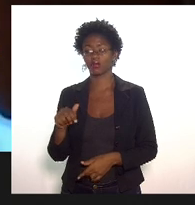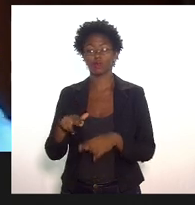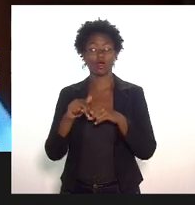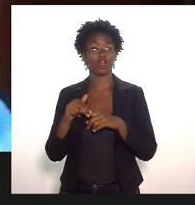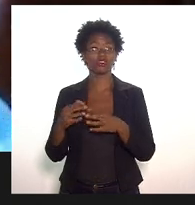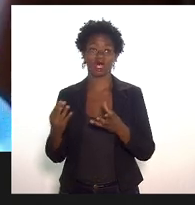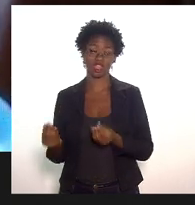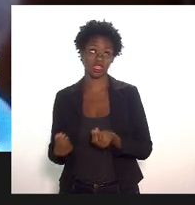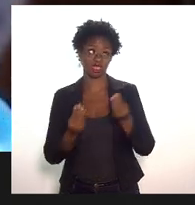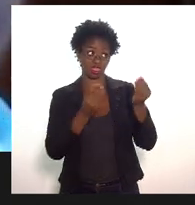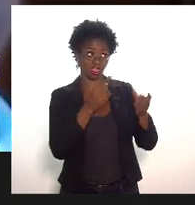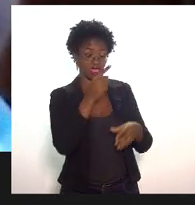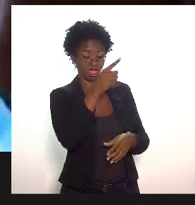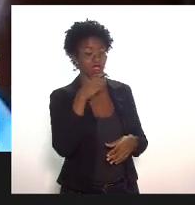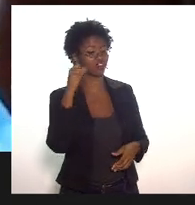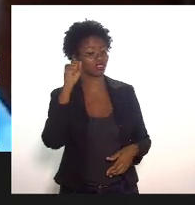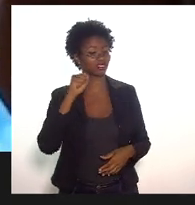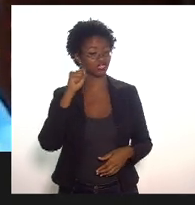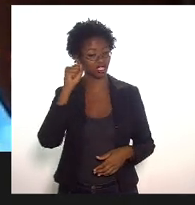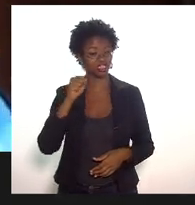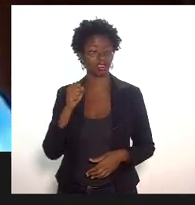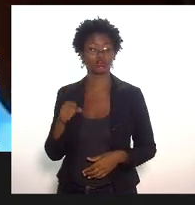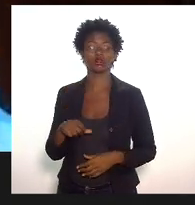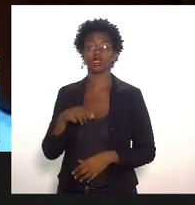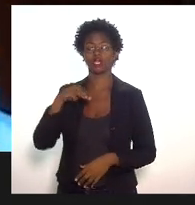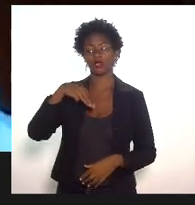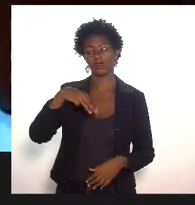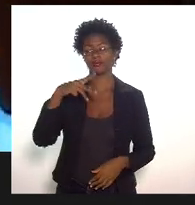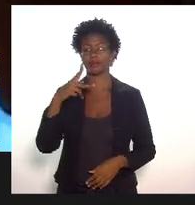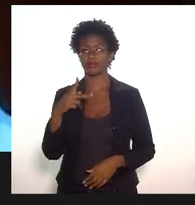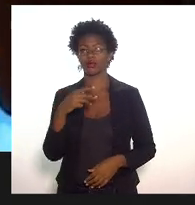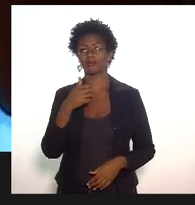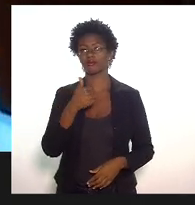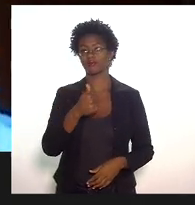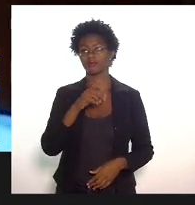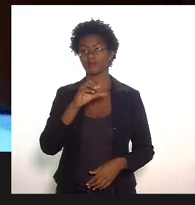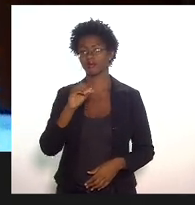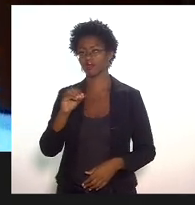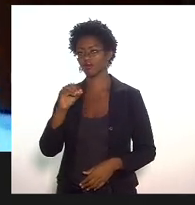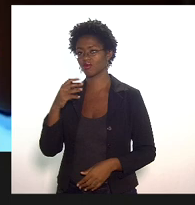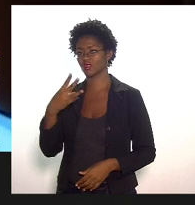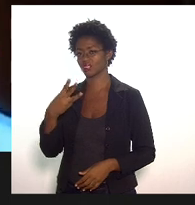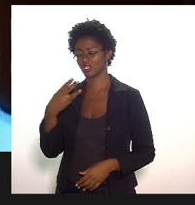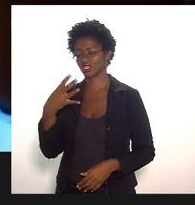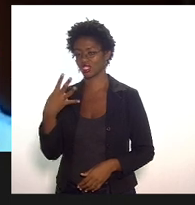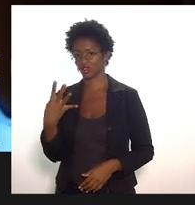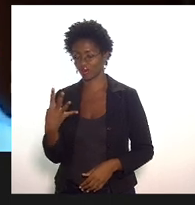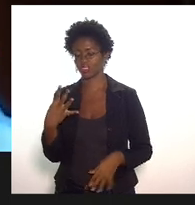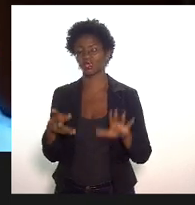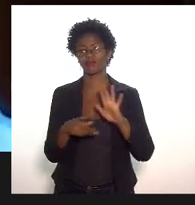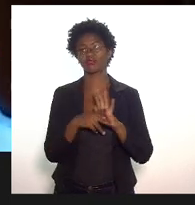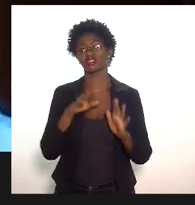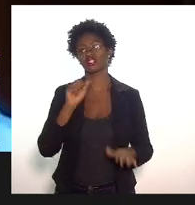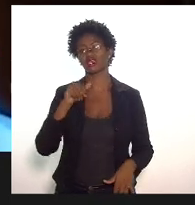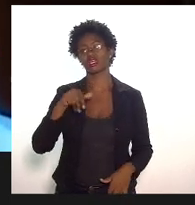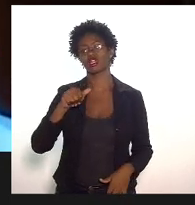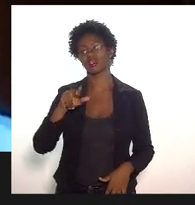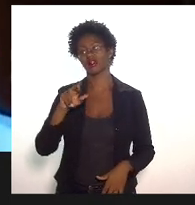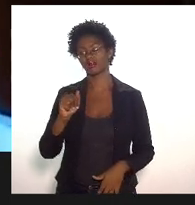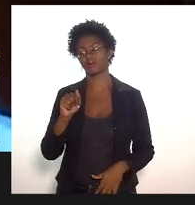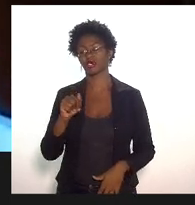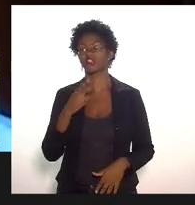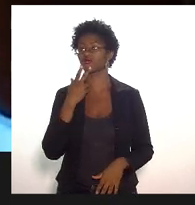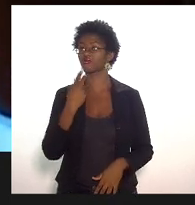senador, que é a medida provisória 1034 de 2021, que está na Câmara ainda, e que trata da supressão,